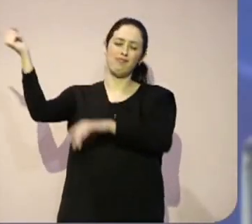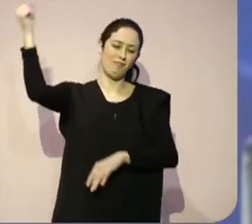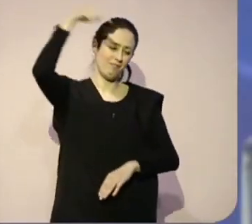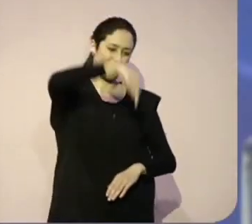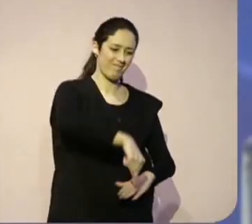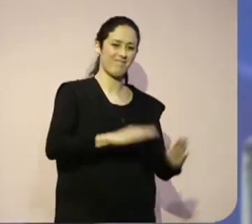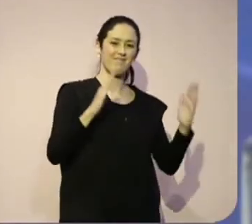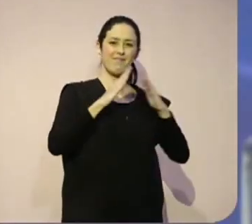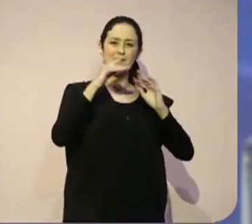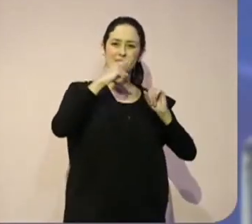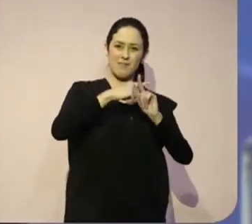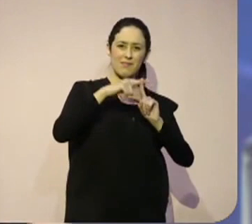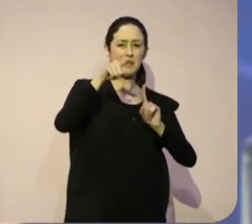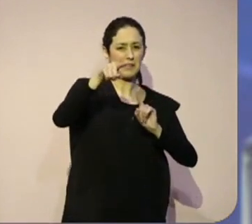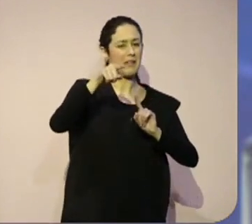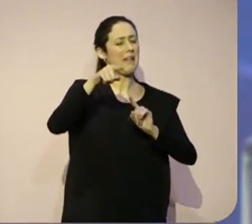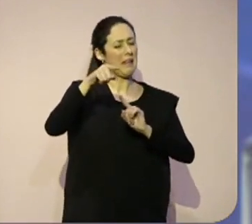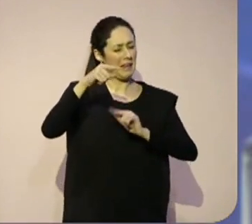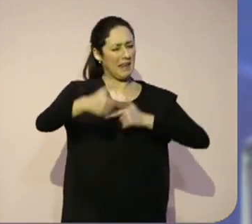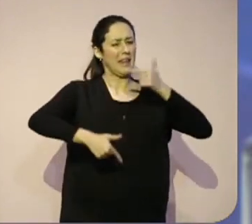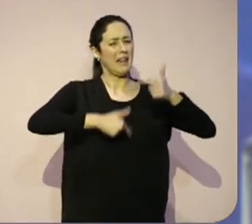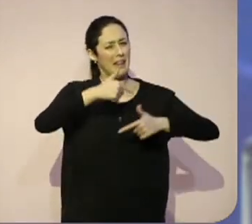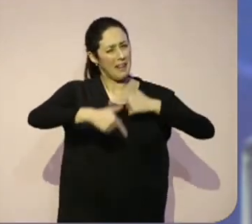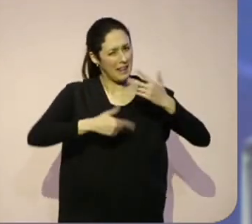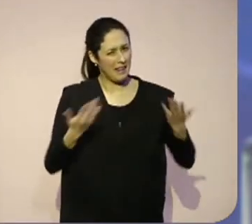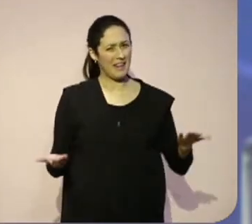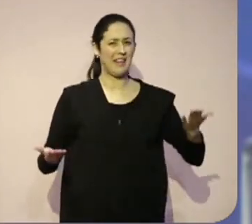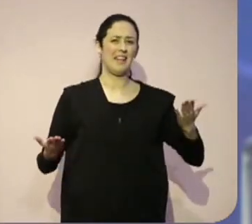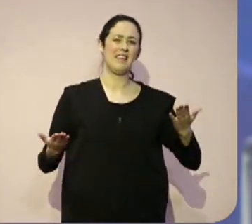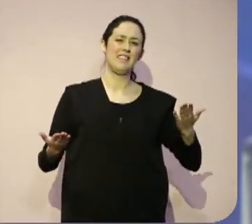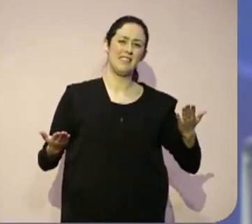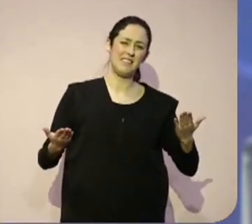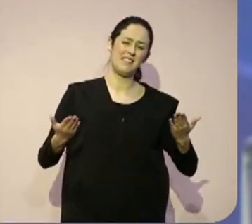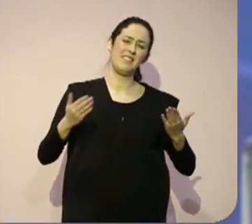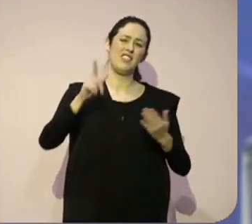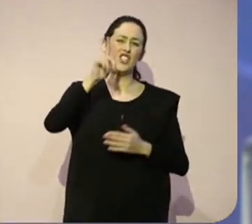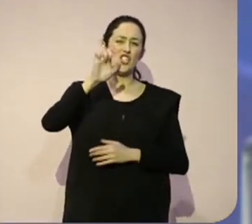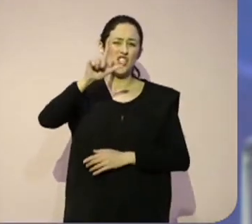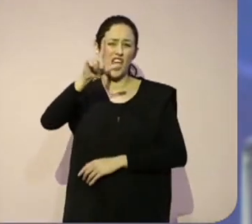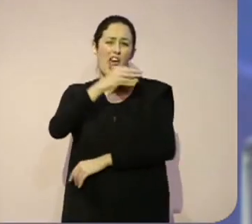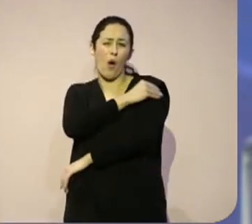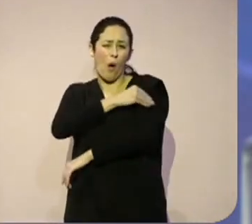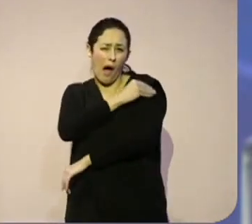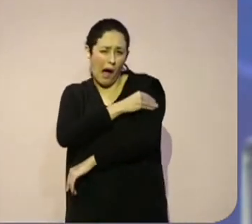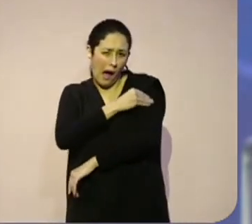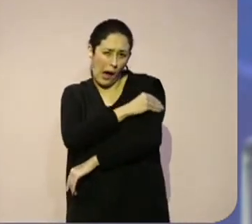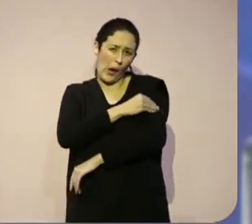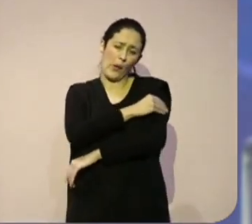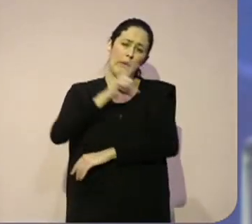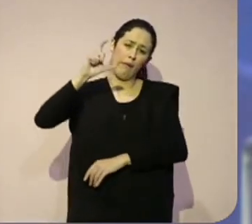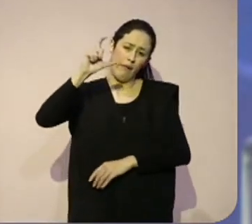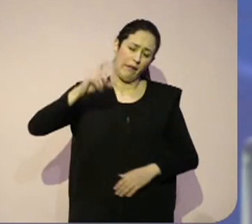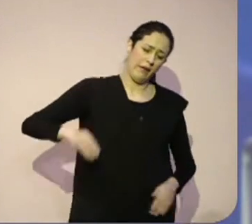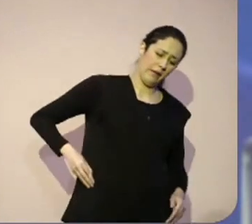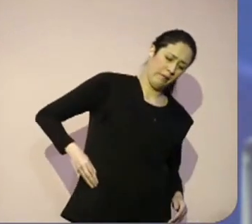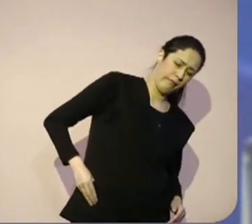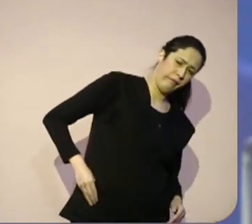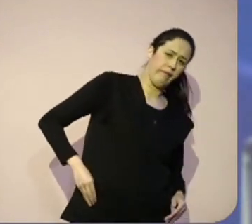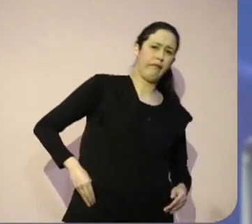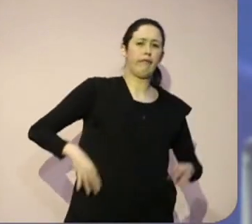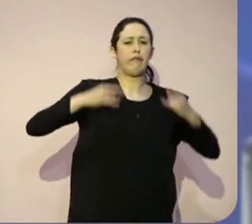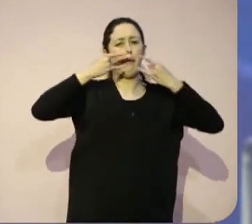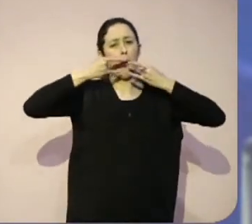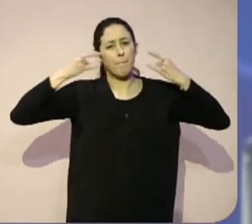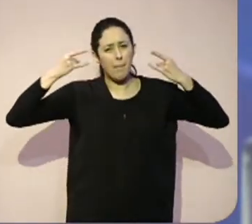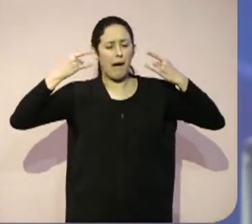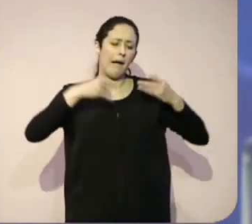teve todo um trabalho, encheu o bolso de álcool gel, tem mais de uma máscara aí,